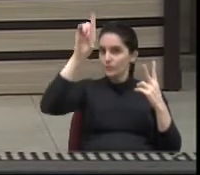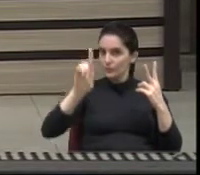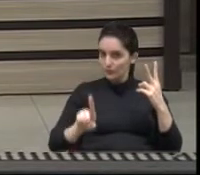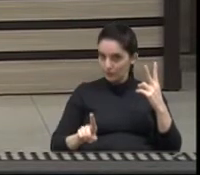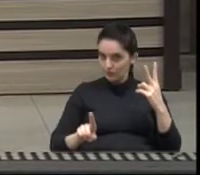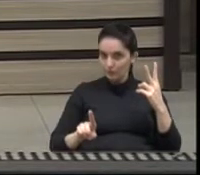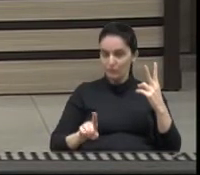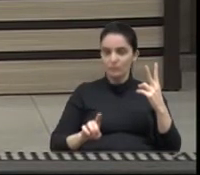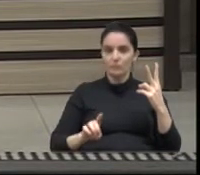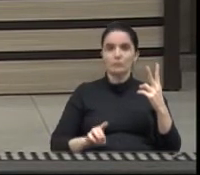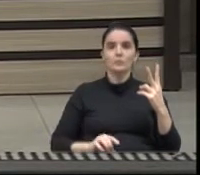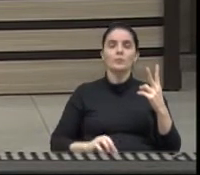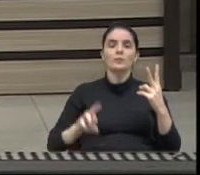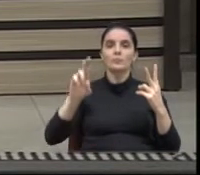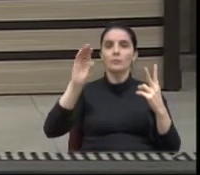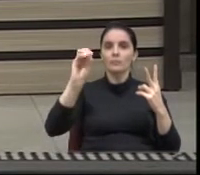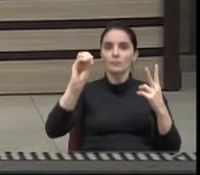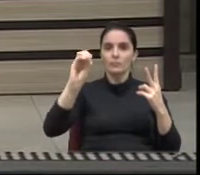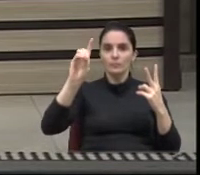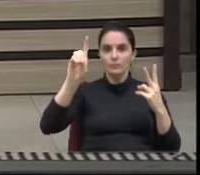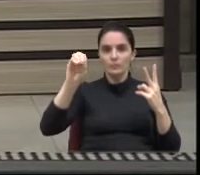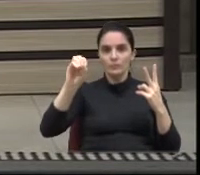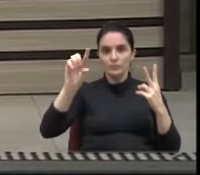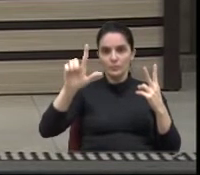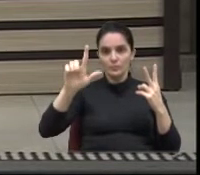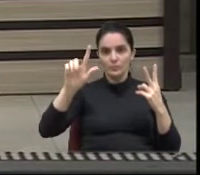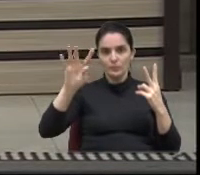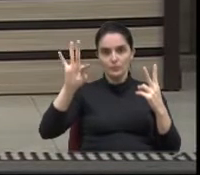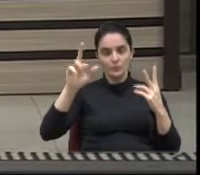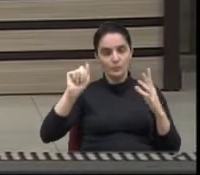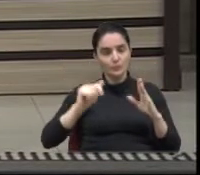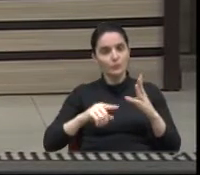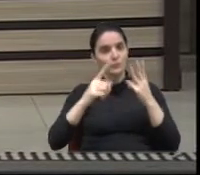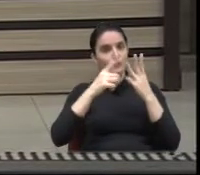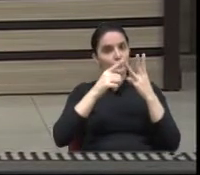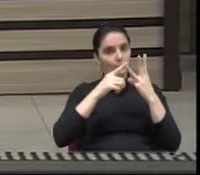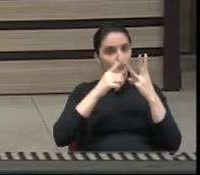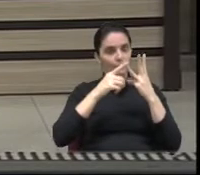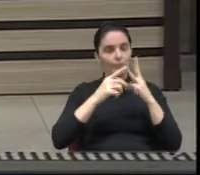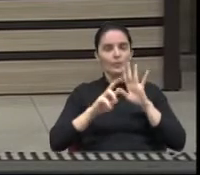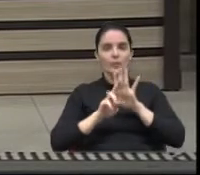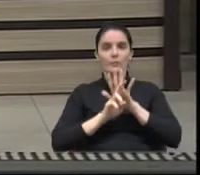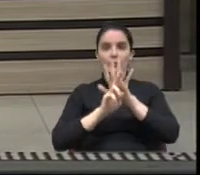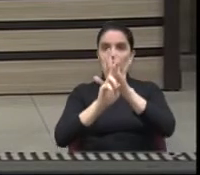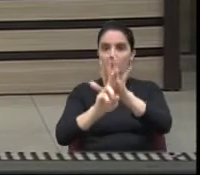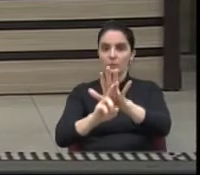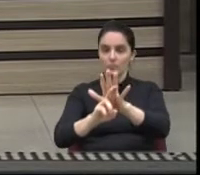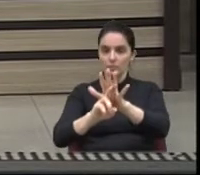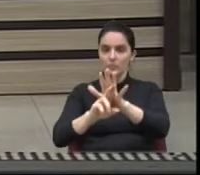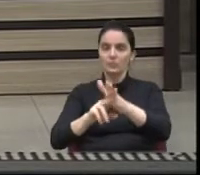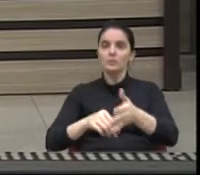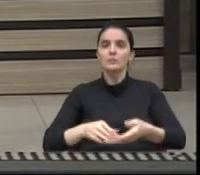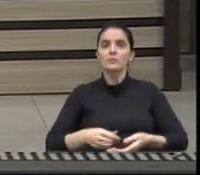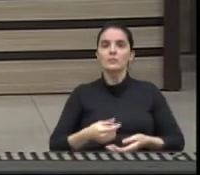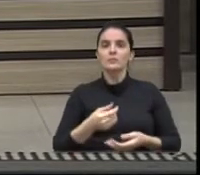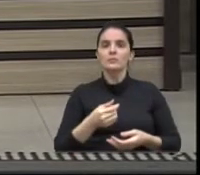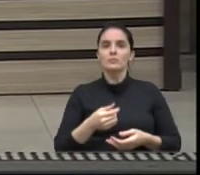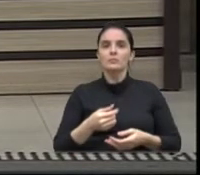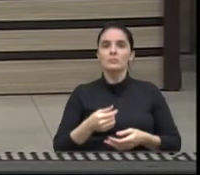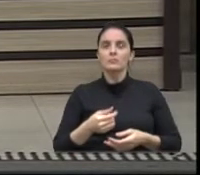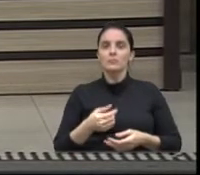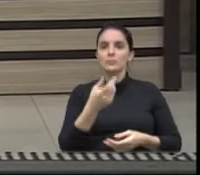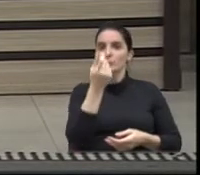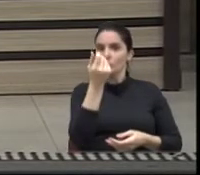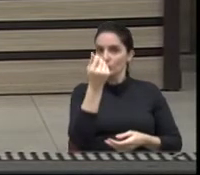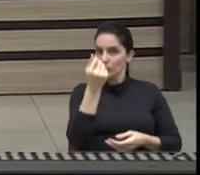senhor Rodolfo Davi Campos, e o representante do Conselho Fiscal, Adelino Okinobu Arasaki.